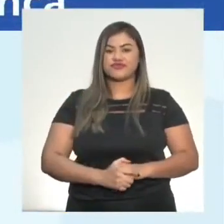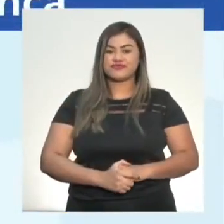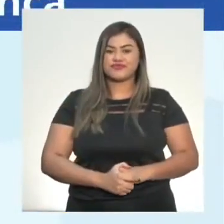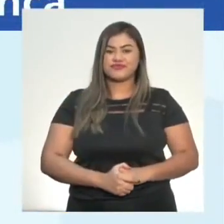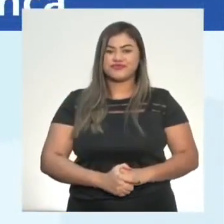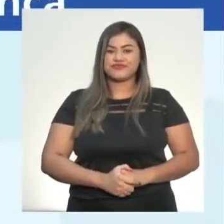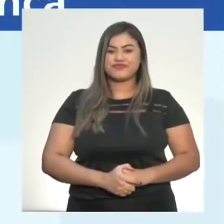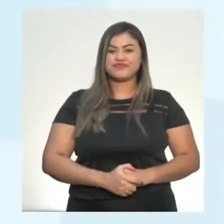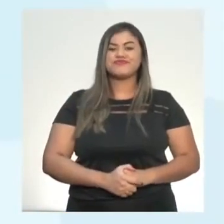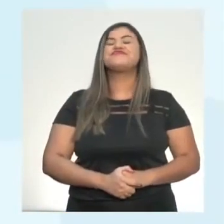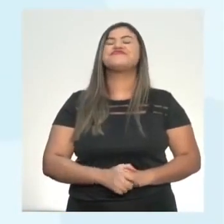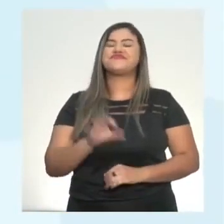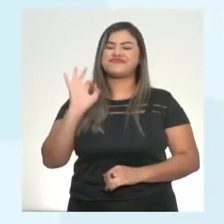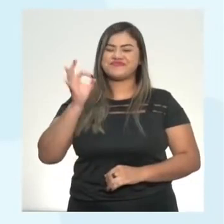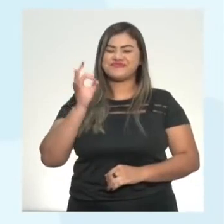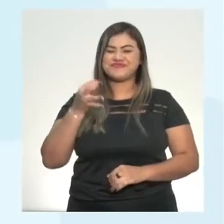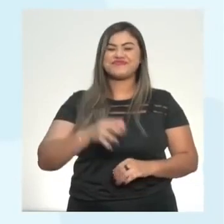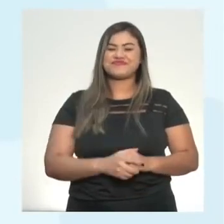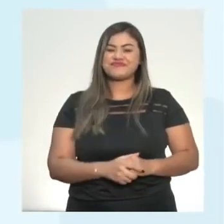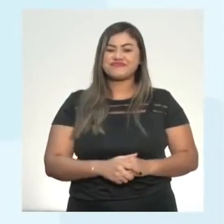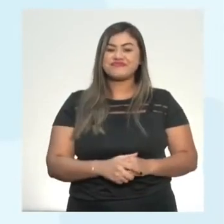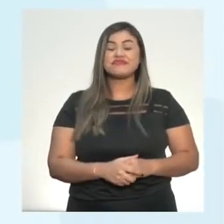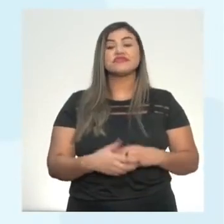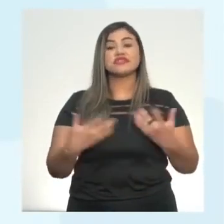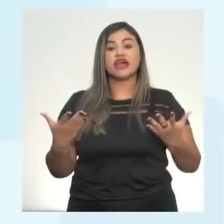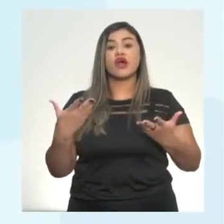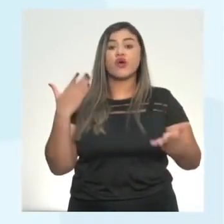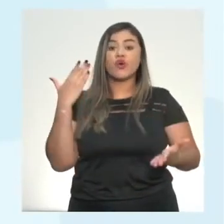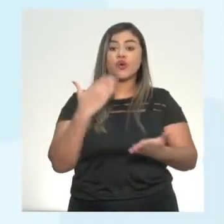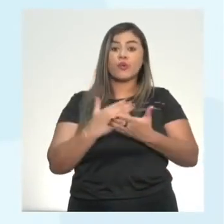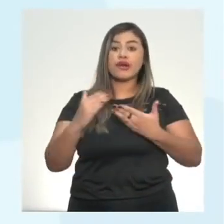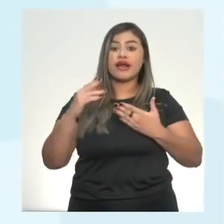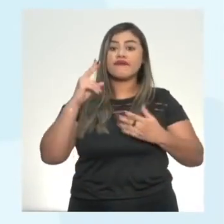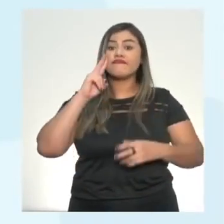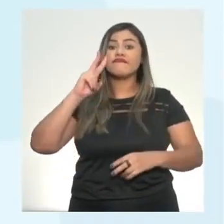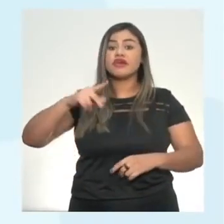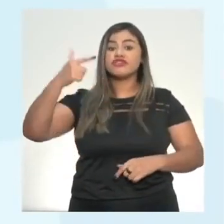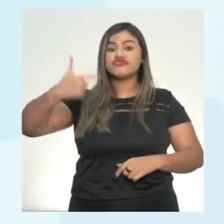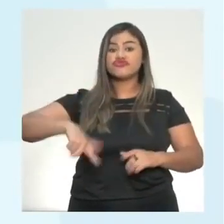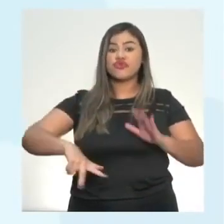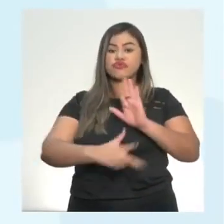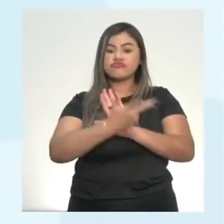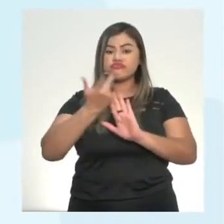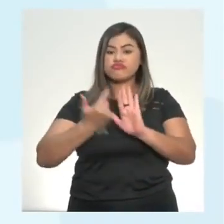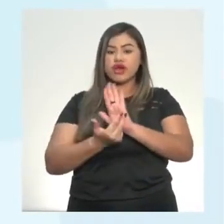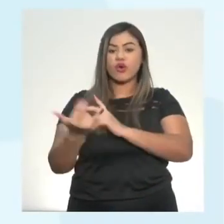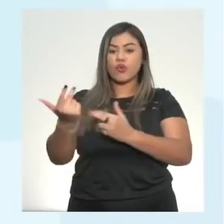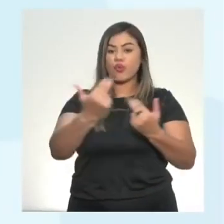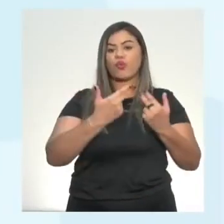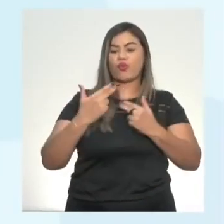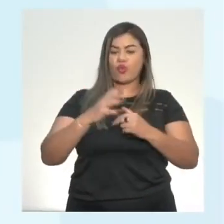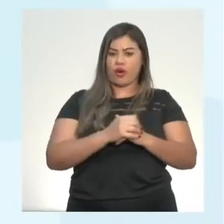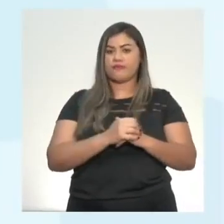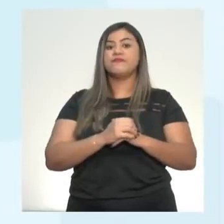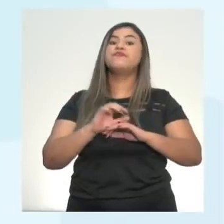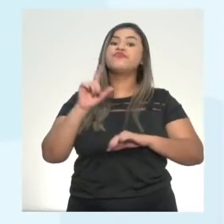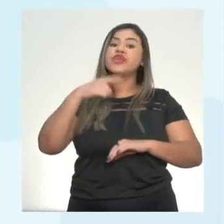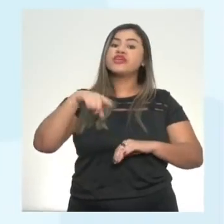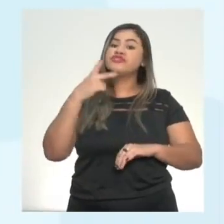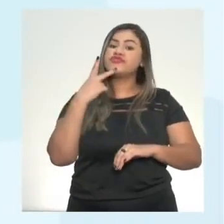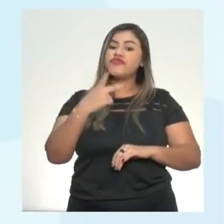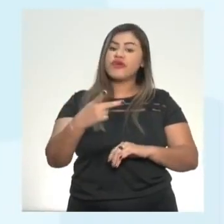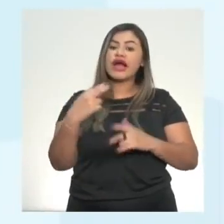EF06MA21. Muito bem. Então, vamos começar revendo figuras semelhantes. Quando a gente fala em